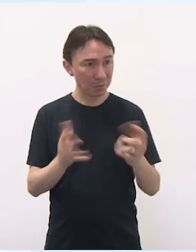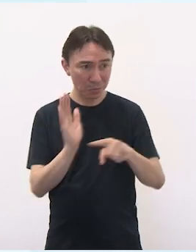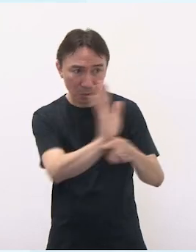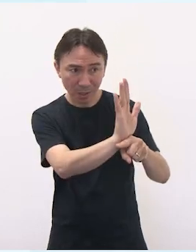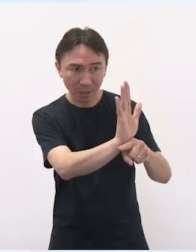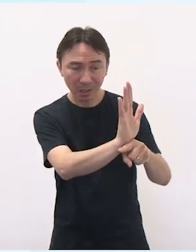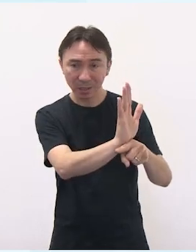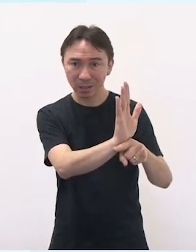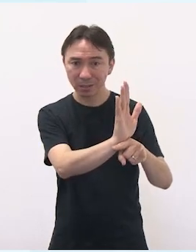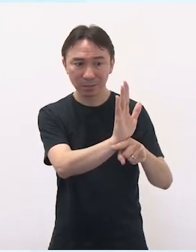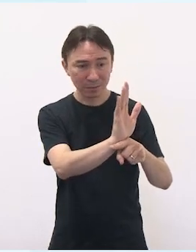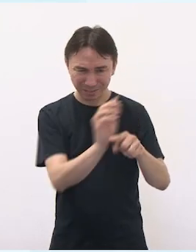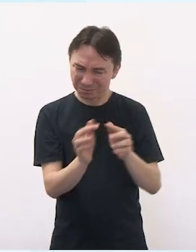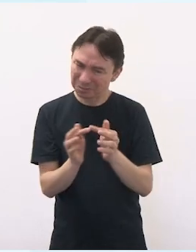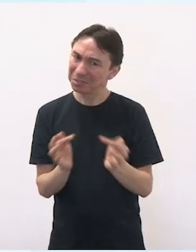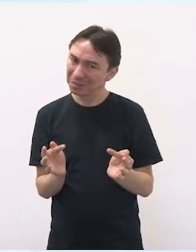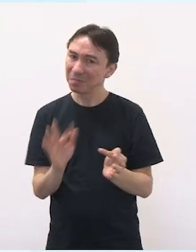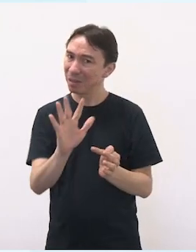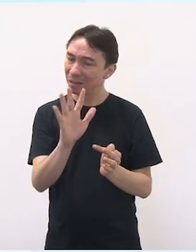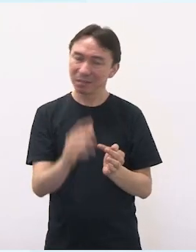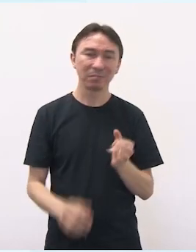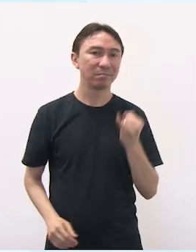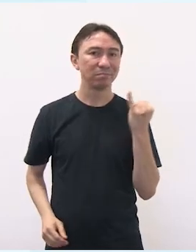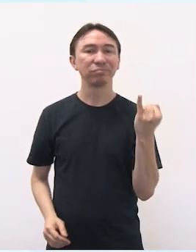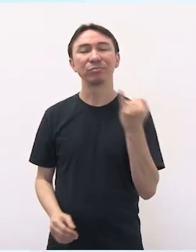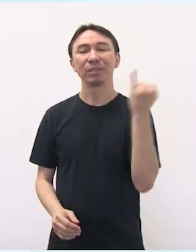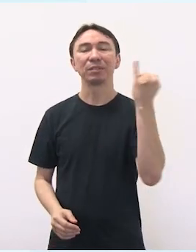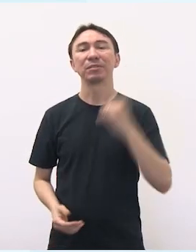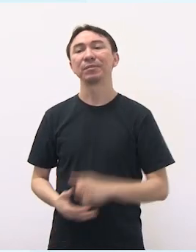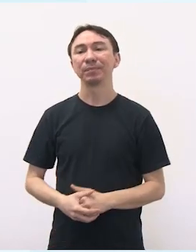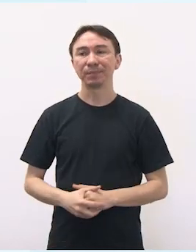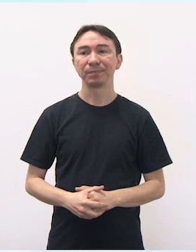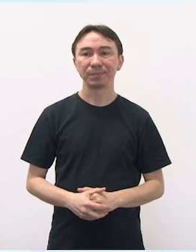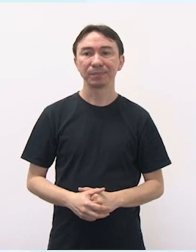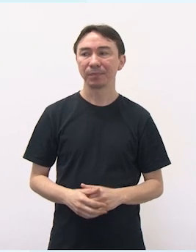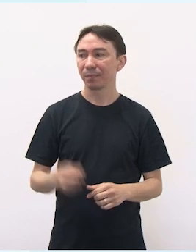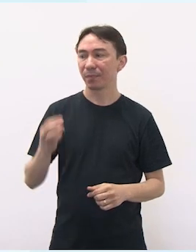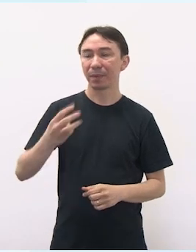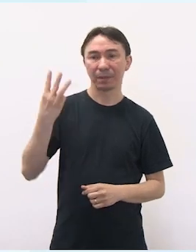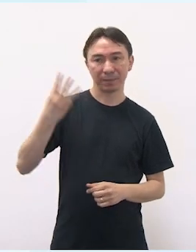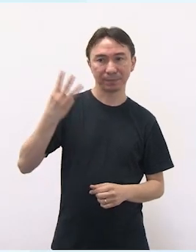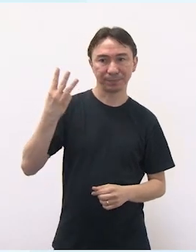ter muito valor. Vamos lá para a ação do bem 3, por favor, pode passar.